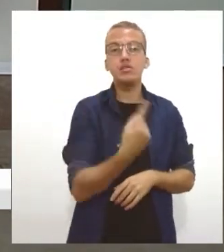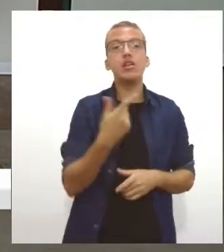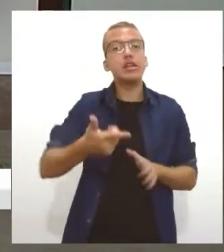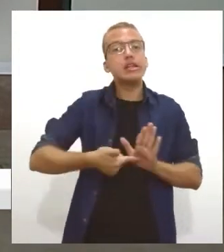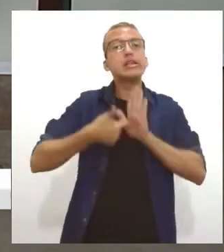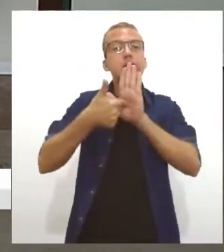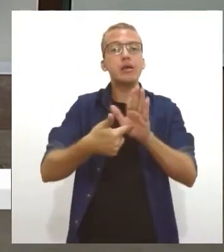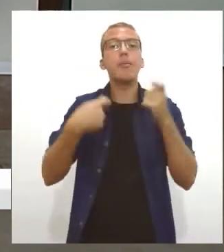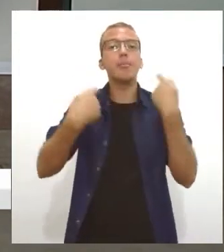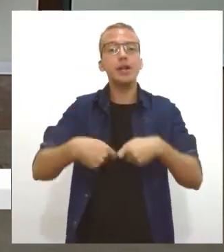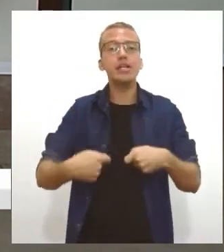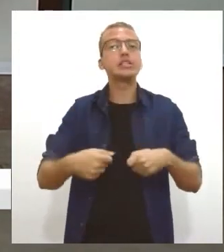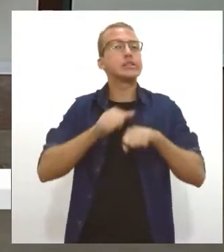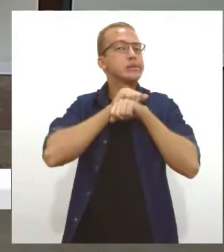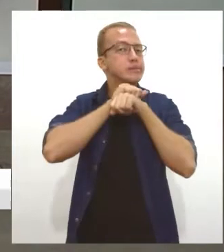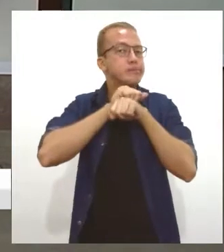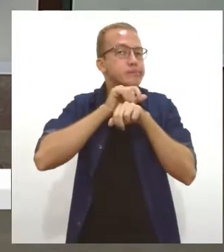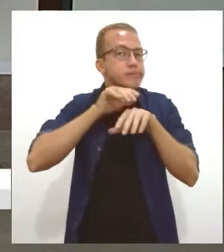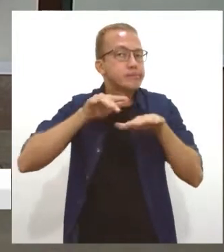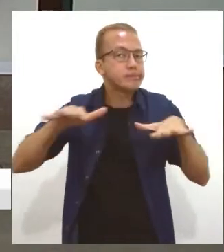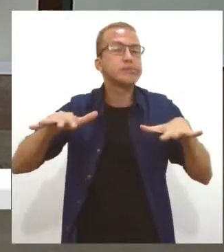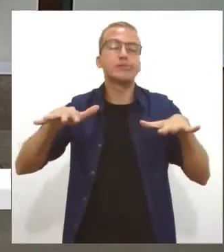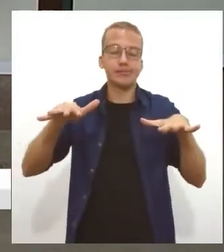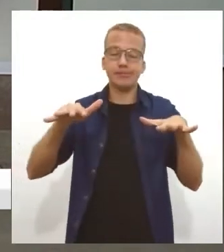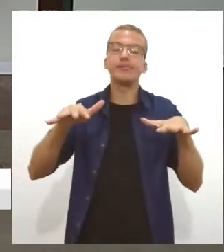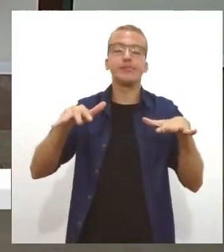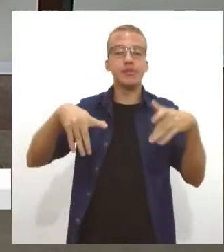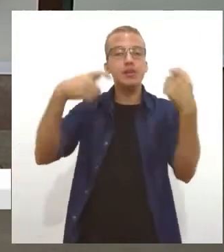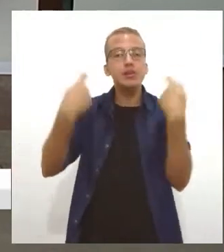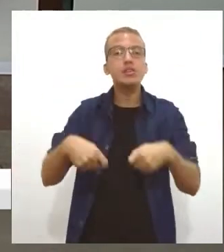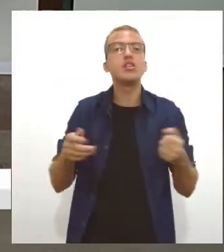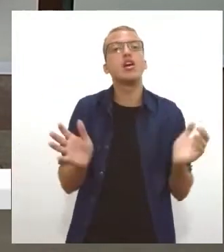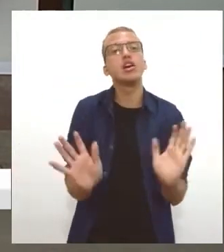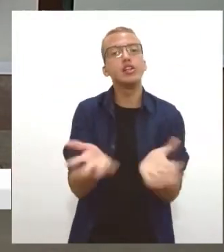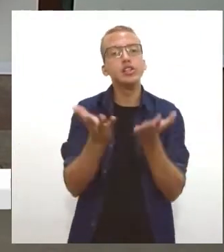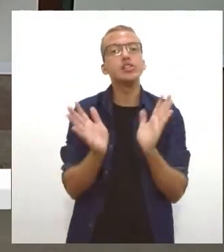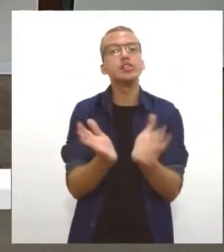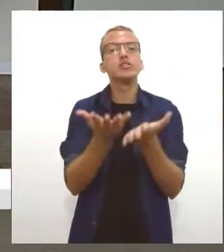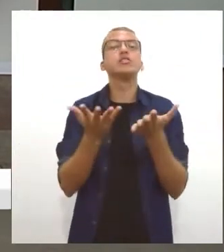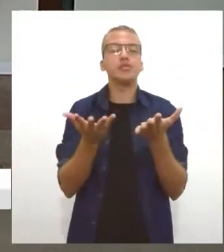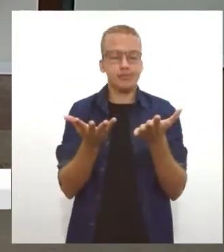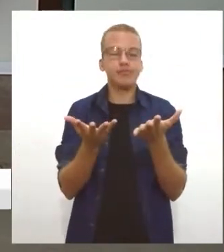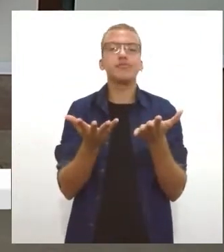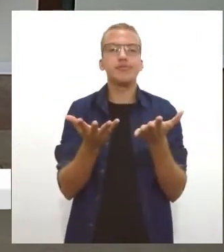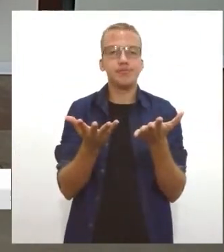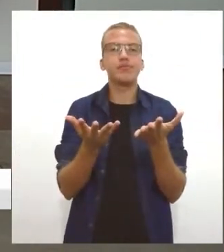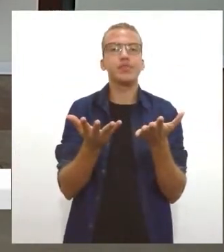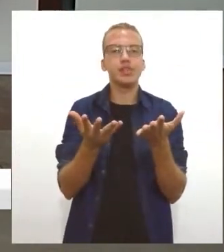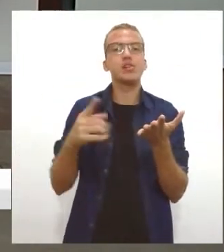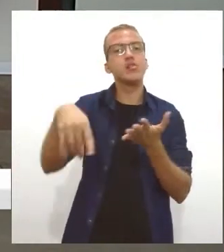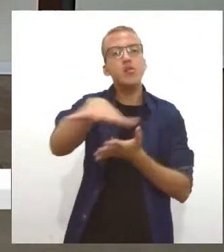dar a conhecer, né, e talvez estimular que isso possa ser replicado.